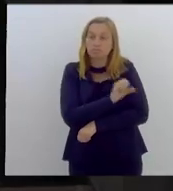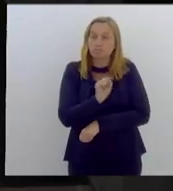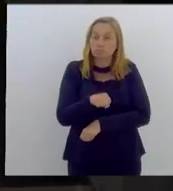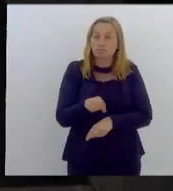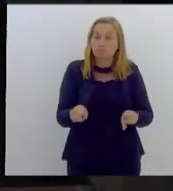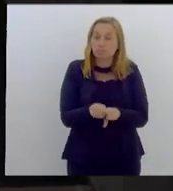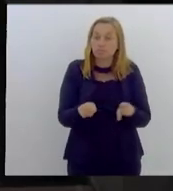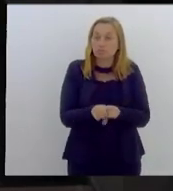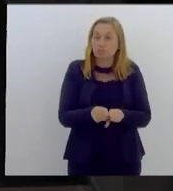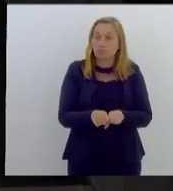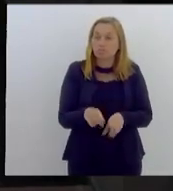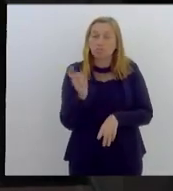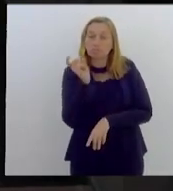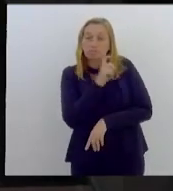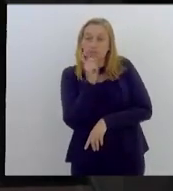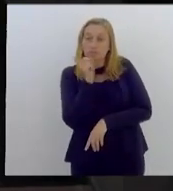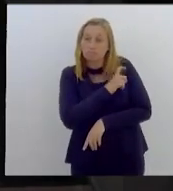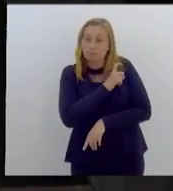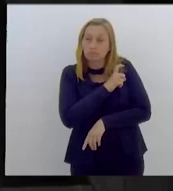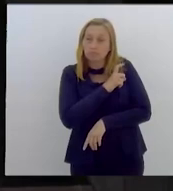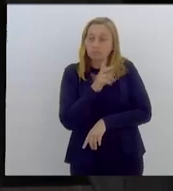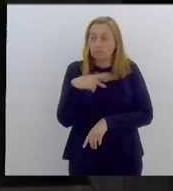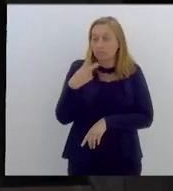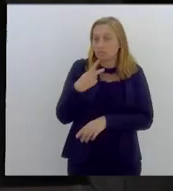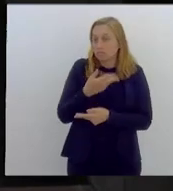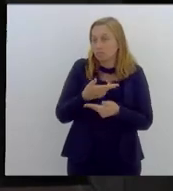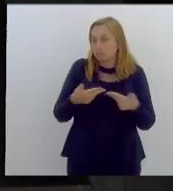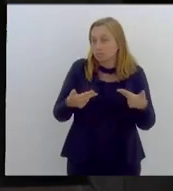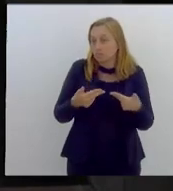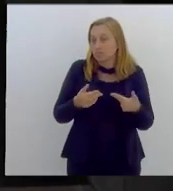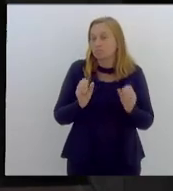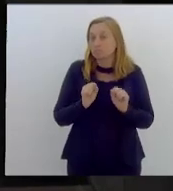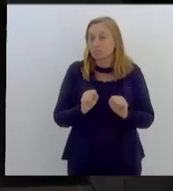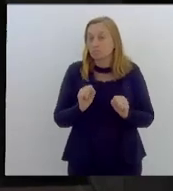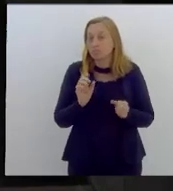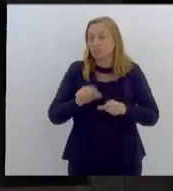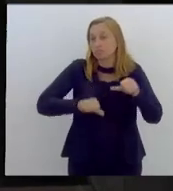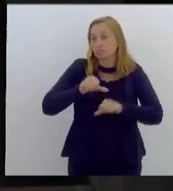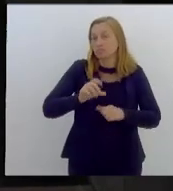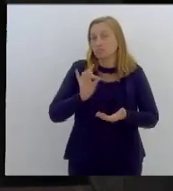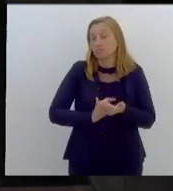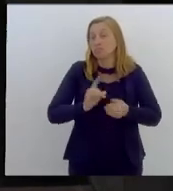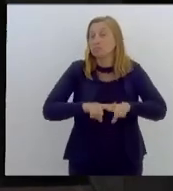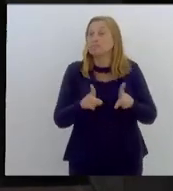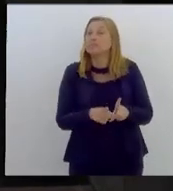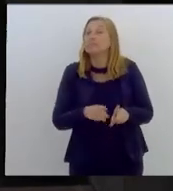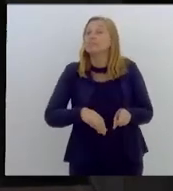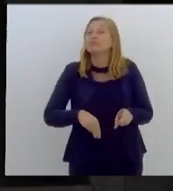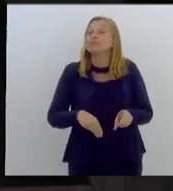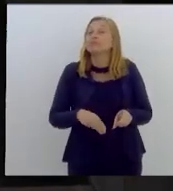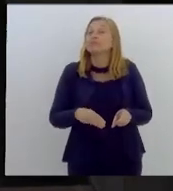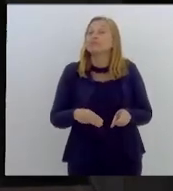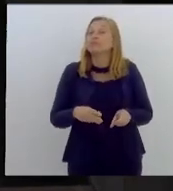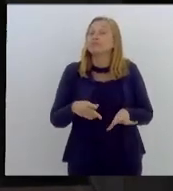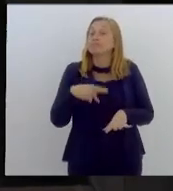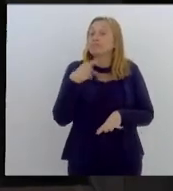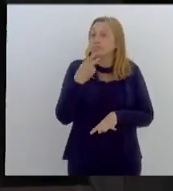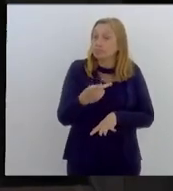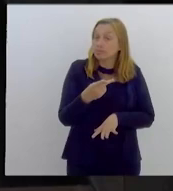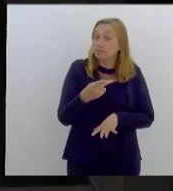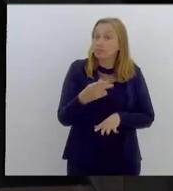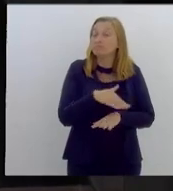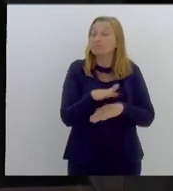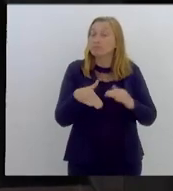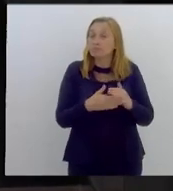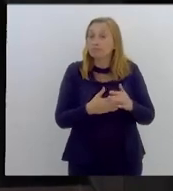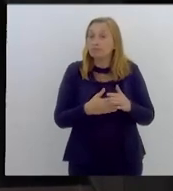também, porque uma mentira contada várias vezes pode virar verdade, mas aqueles que professam toda a sua